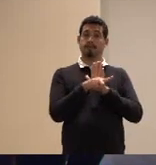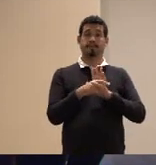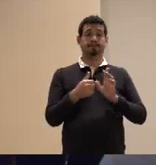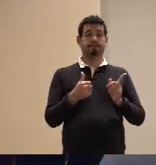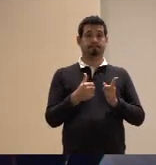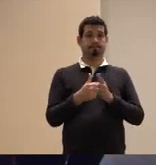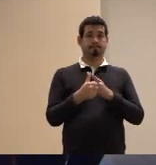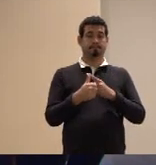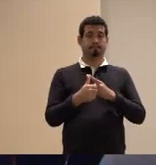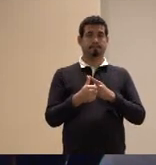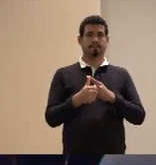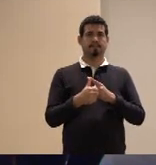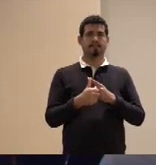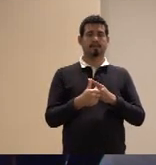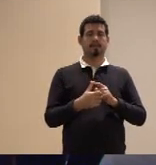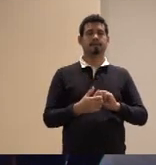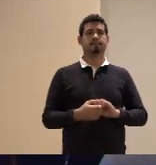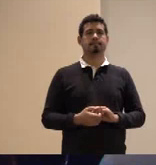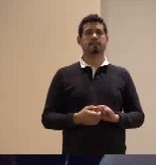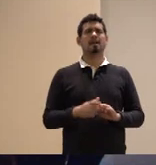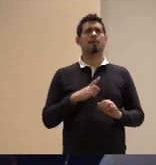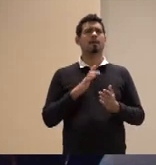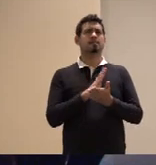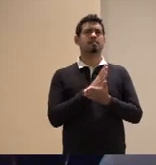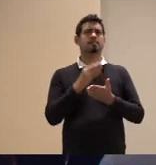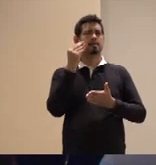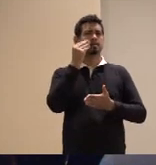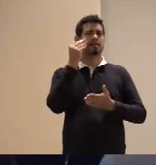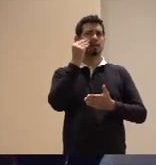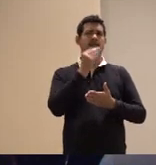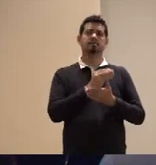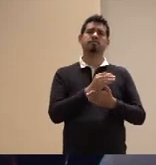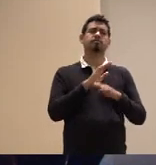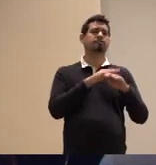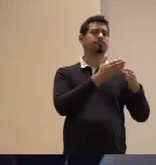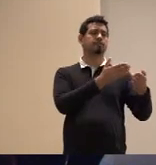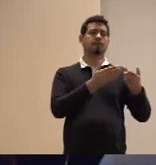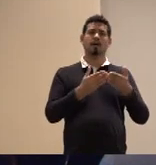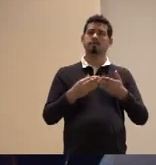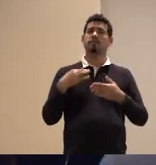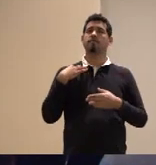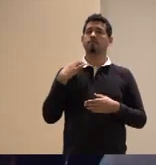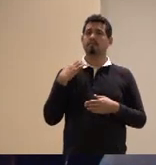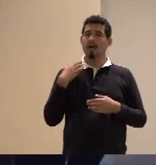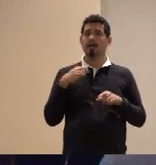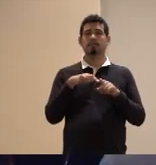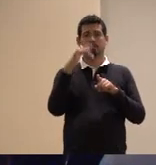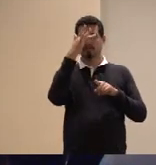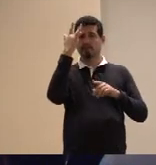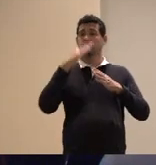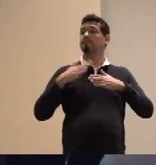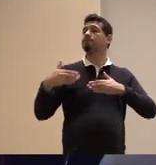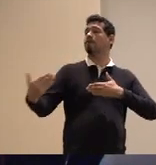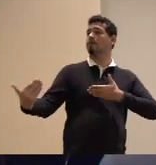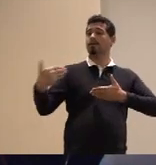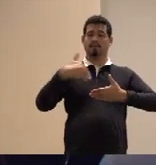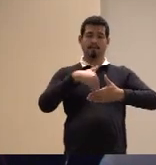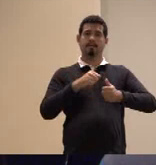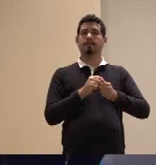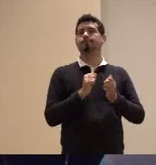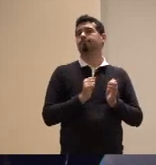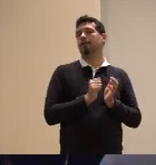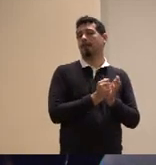assim, que até algumas experiências trouxeram de trazer voluntários, né, ajuda de pessoas externas para dentro da